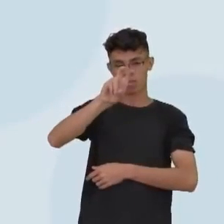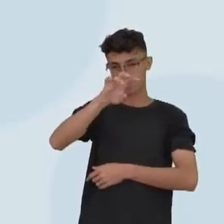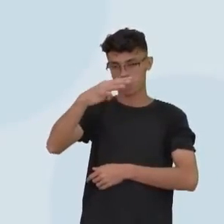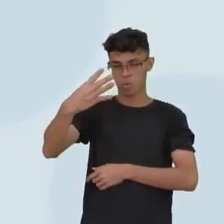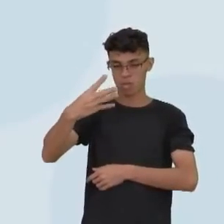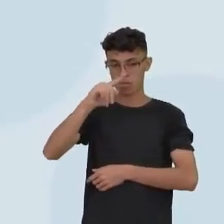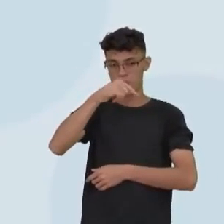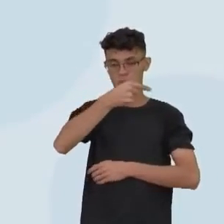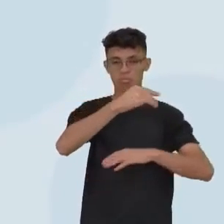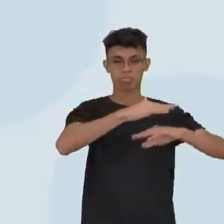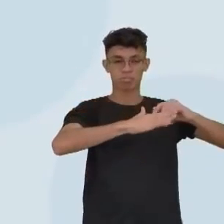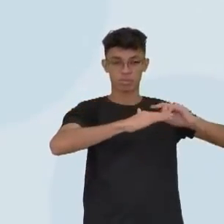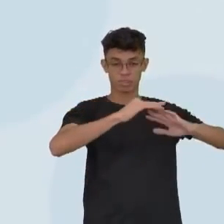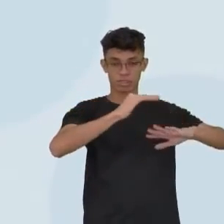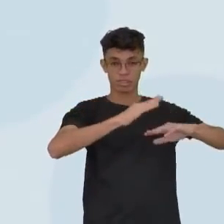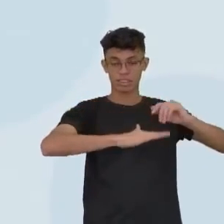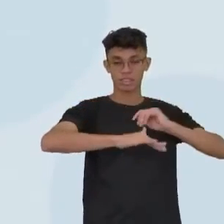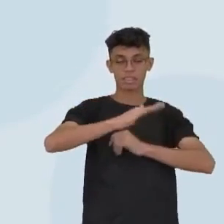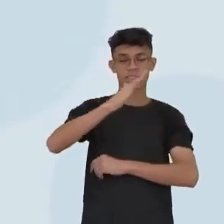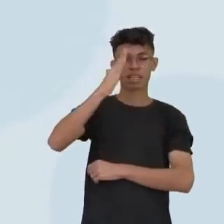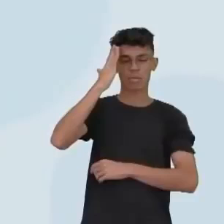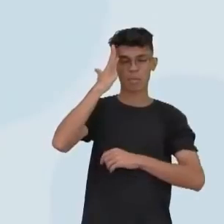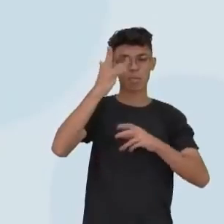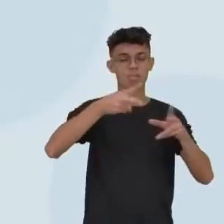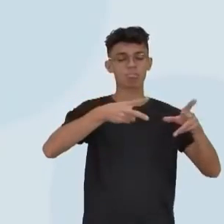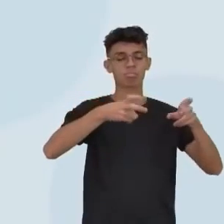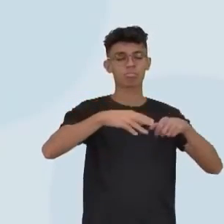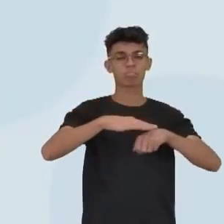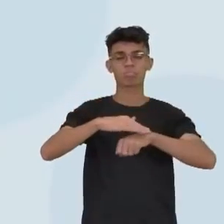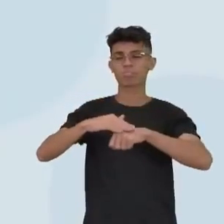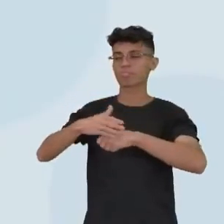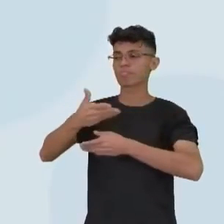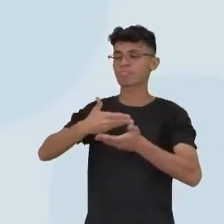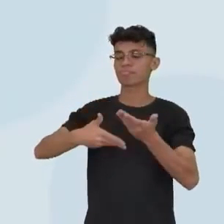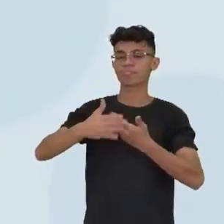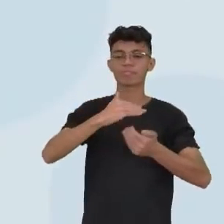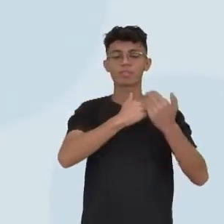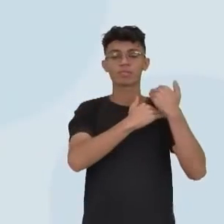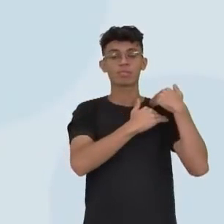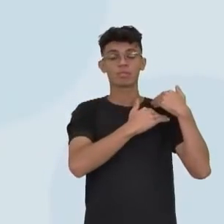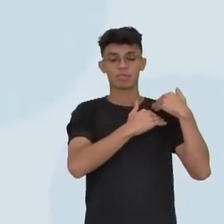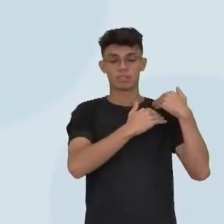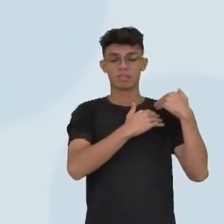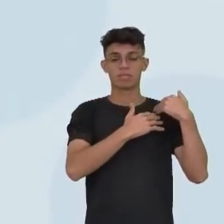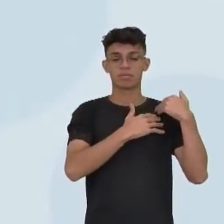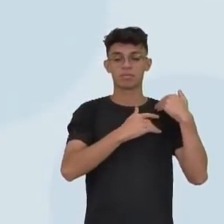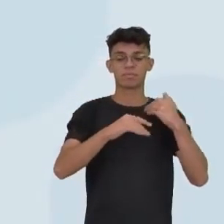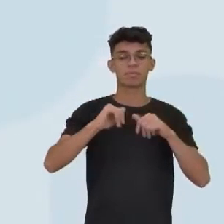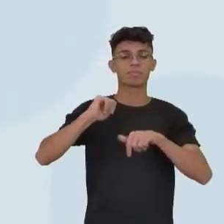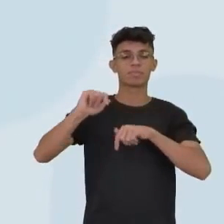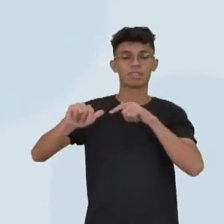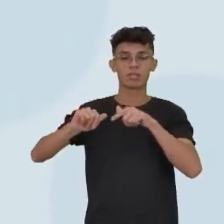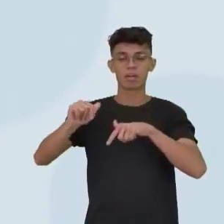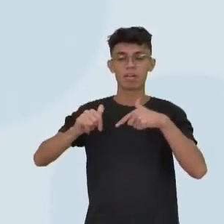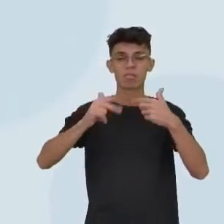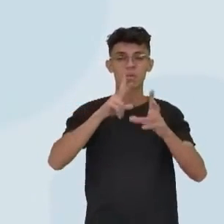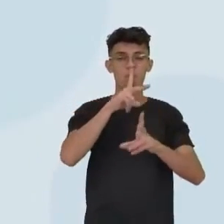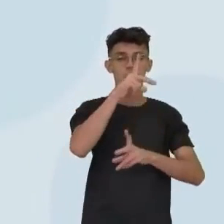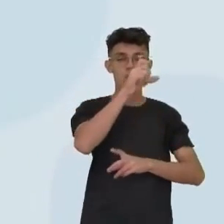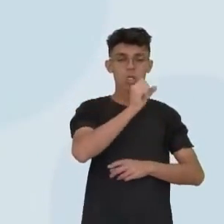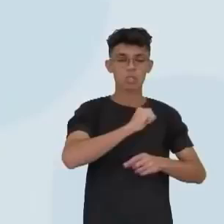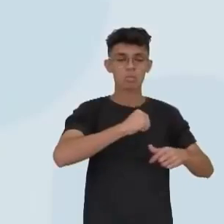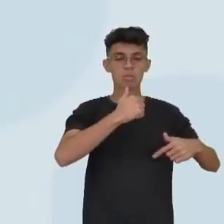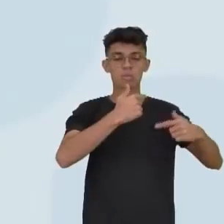outra habilidade é identificar e discutir o papel do trabalhismo como força política, social